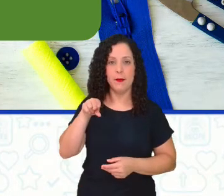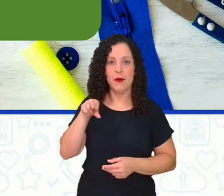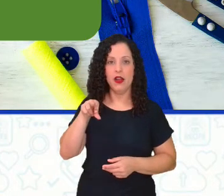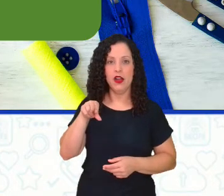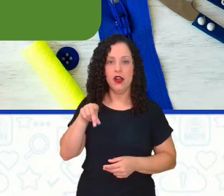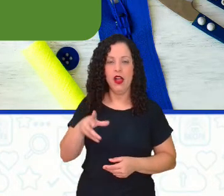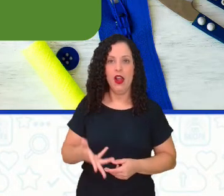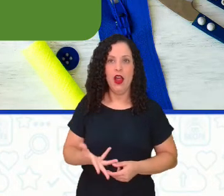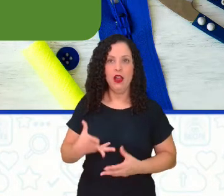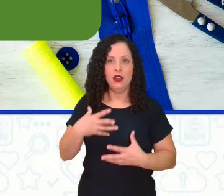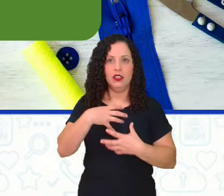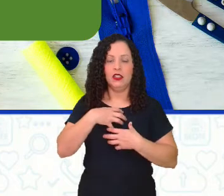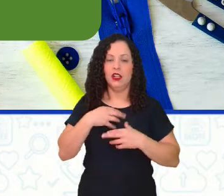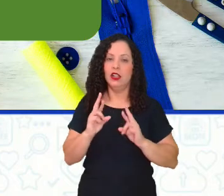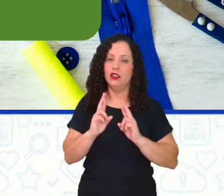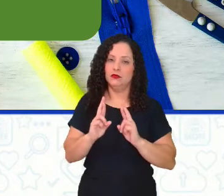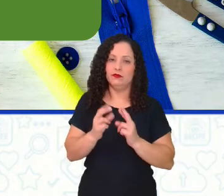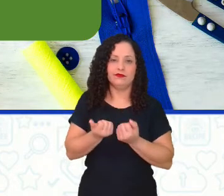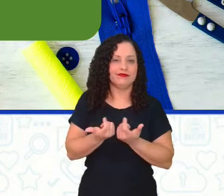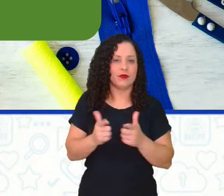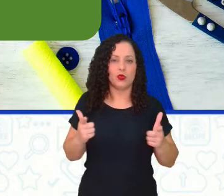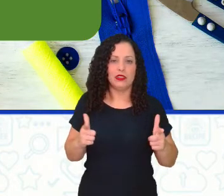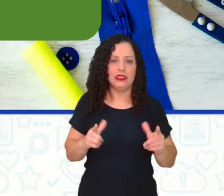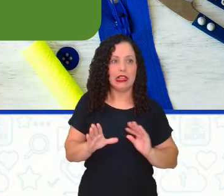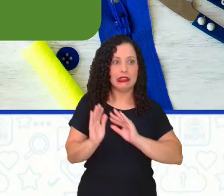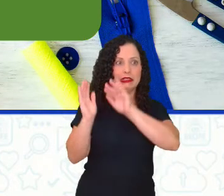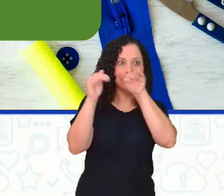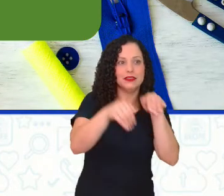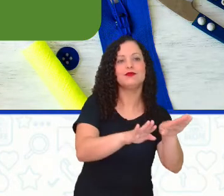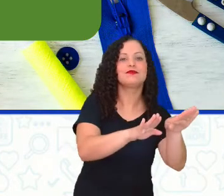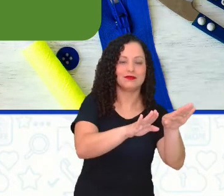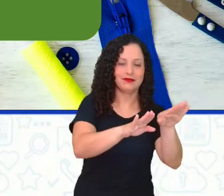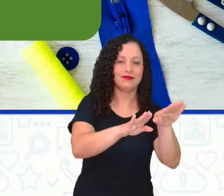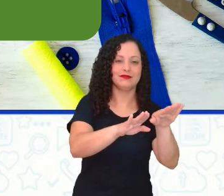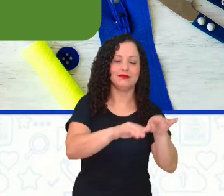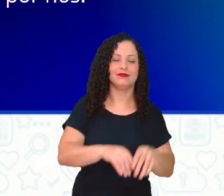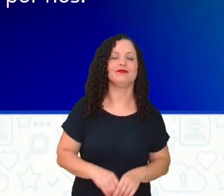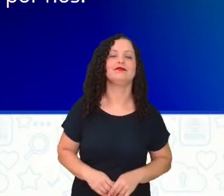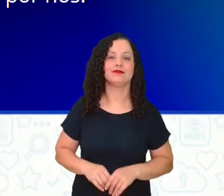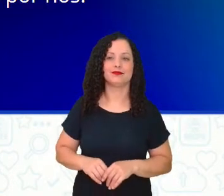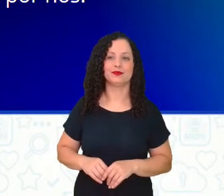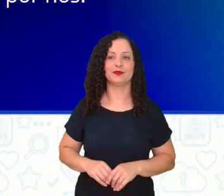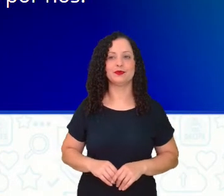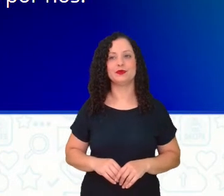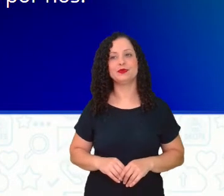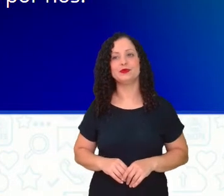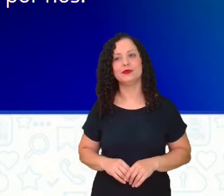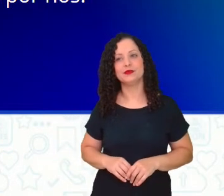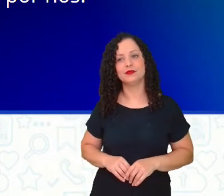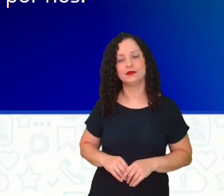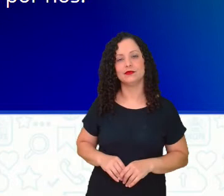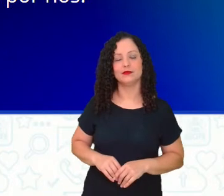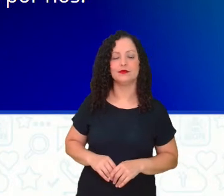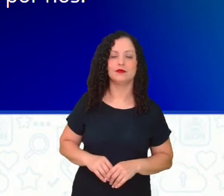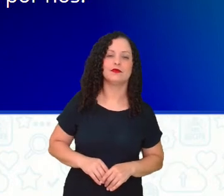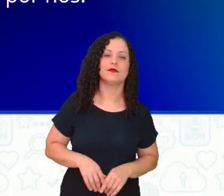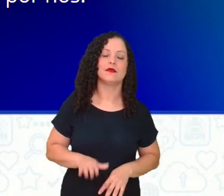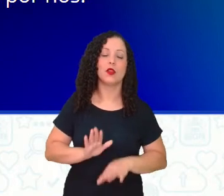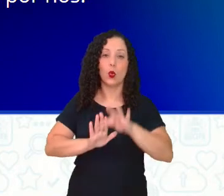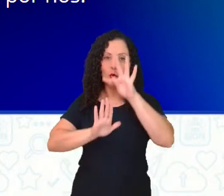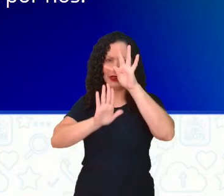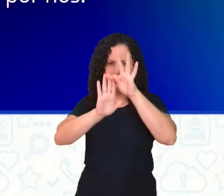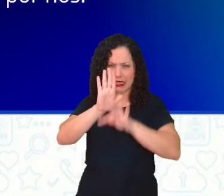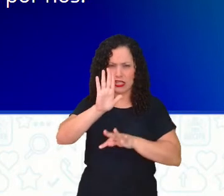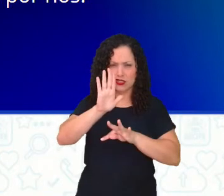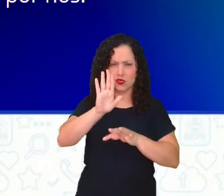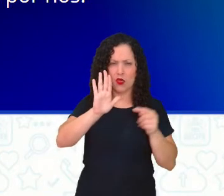cena, né? Ela começa a bordar porque ela gosta do ato de bordar, assim como a irmã mais nova, certo?